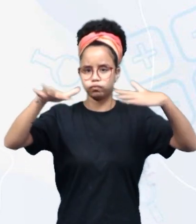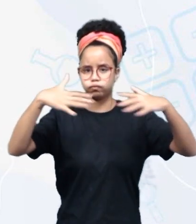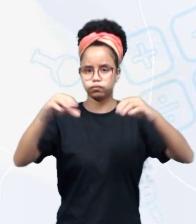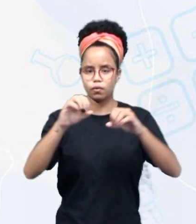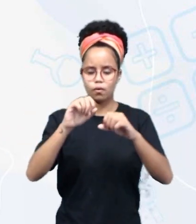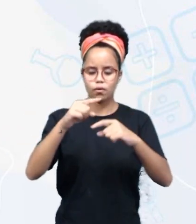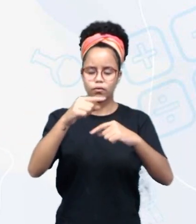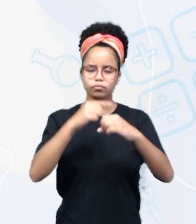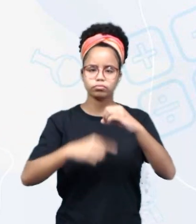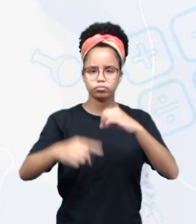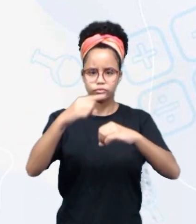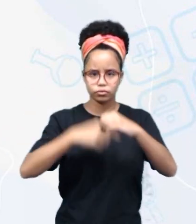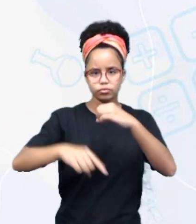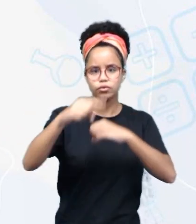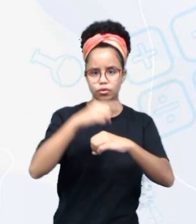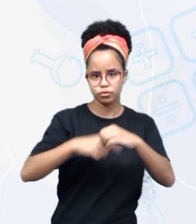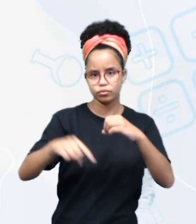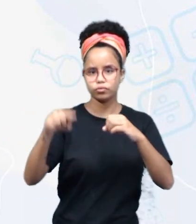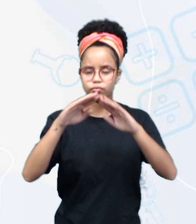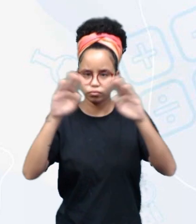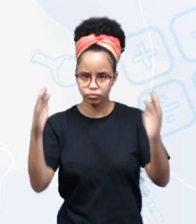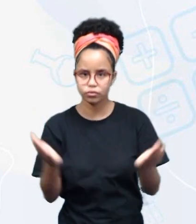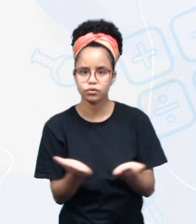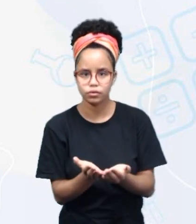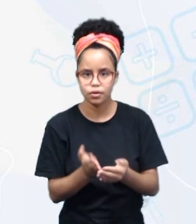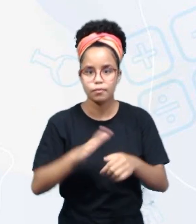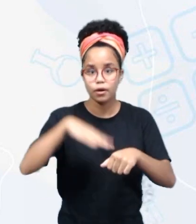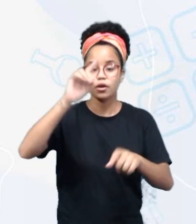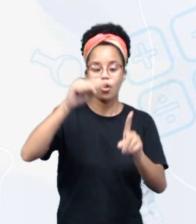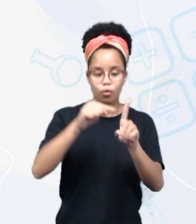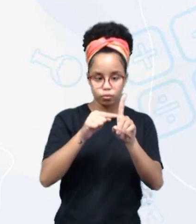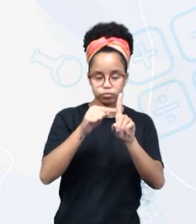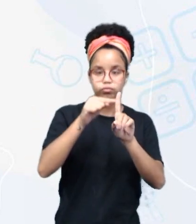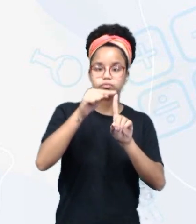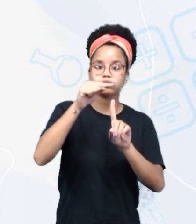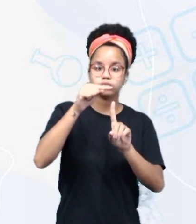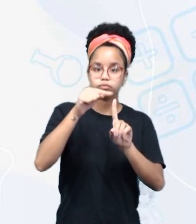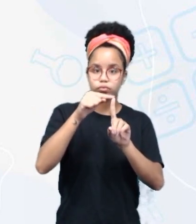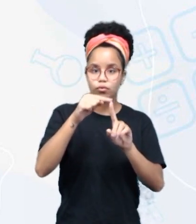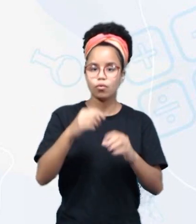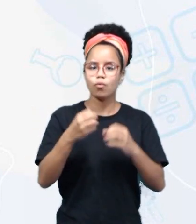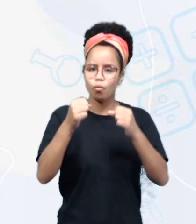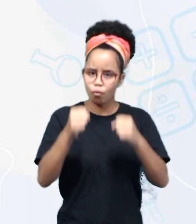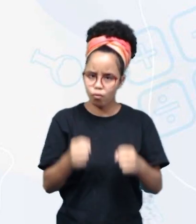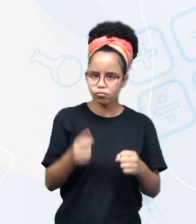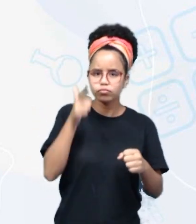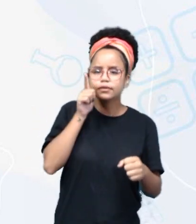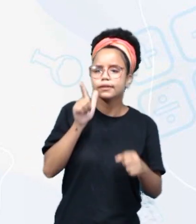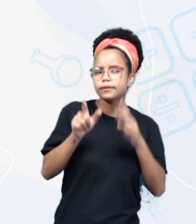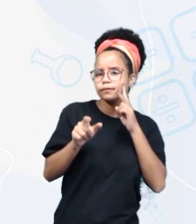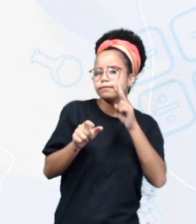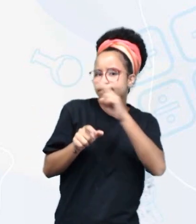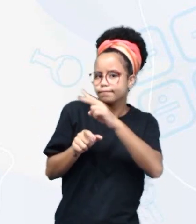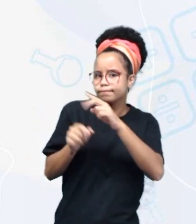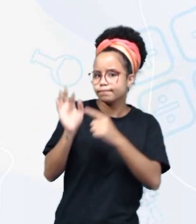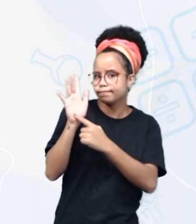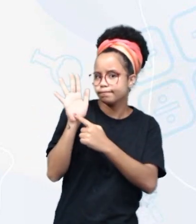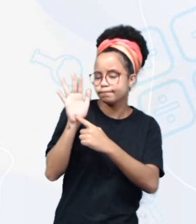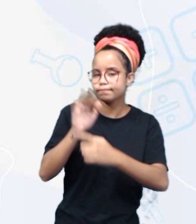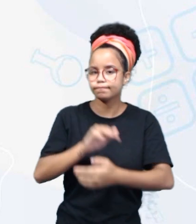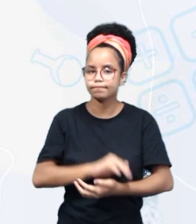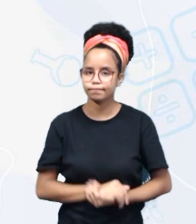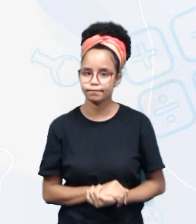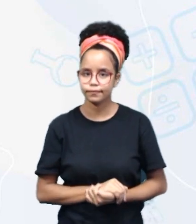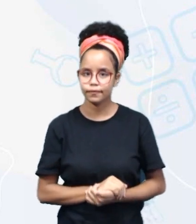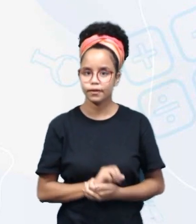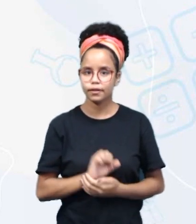de um corpo e maior será a sua temperatura, como podemos ver nessas figuras.